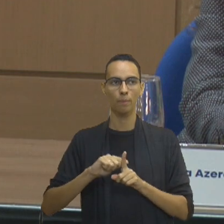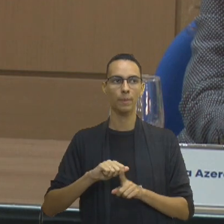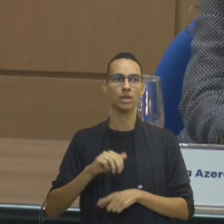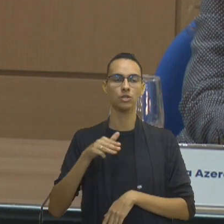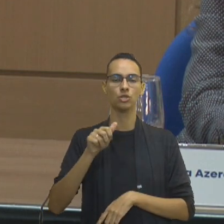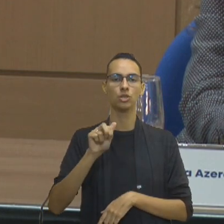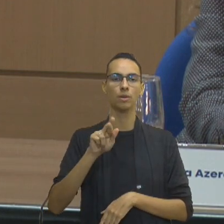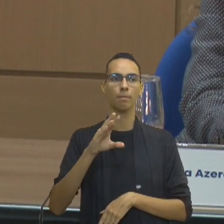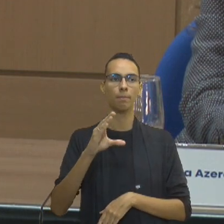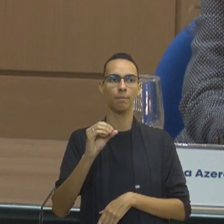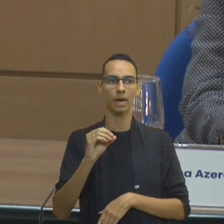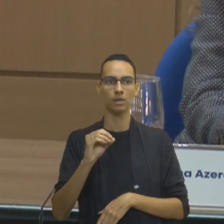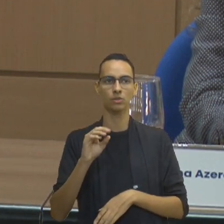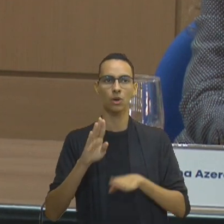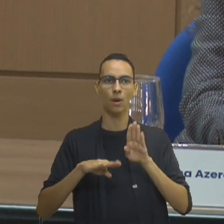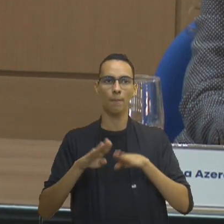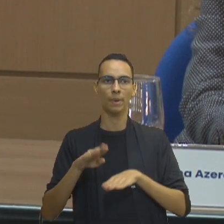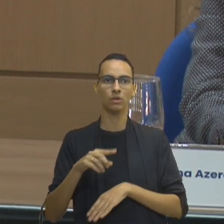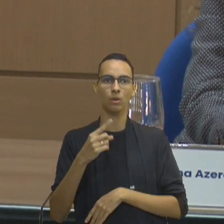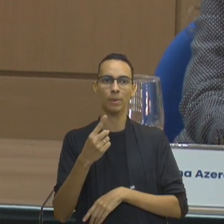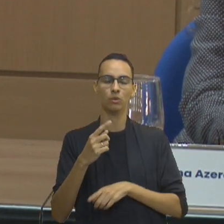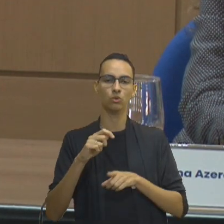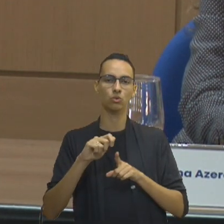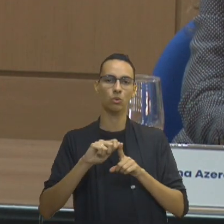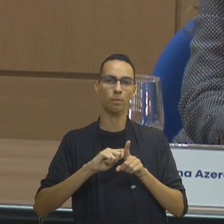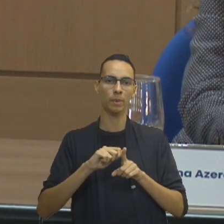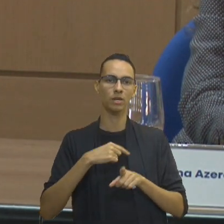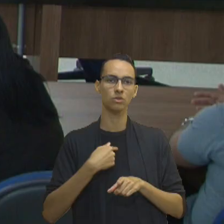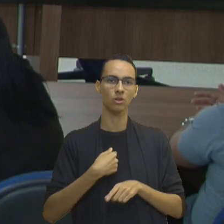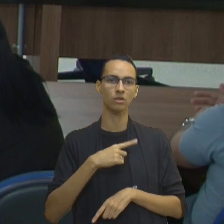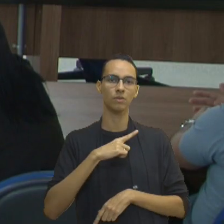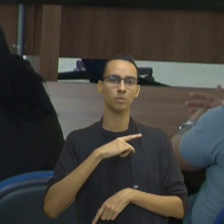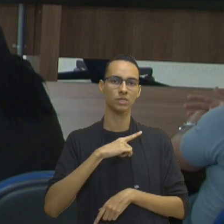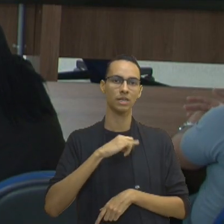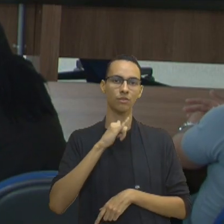gente vai ter essa informação mais precisa.